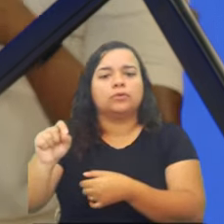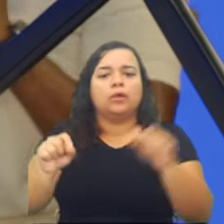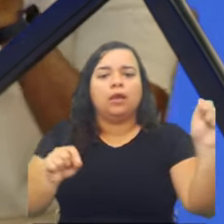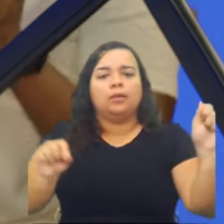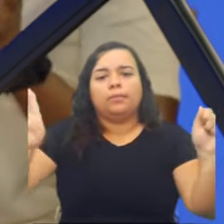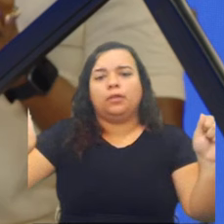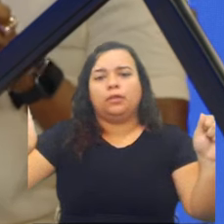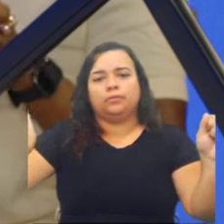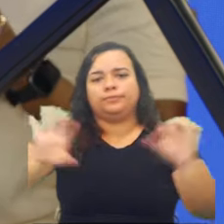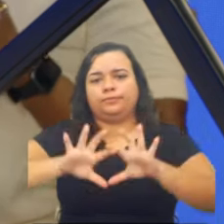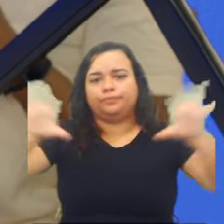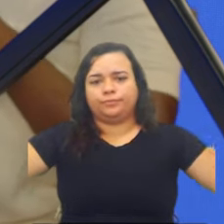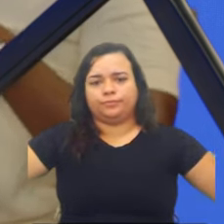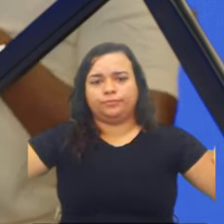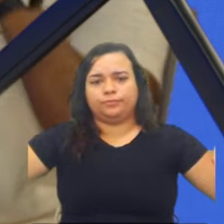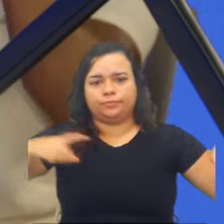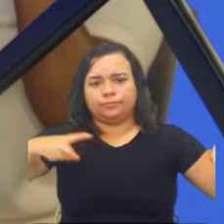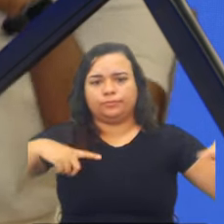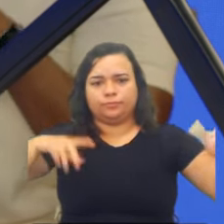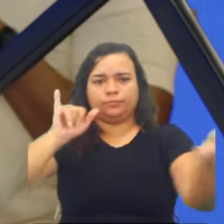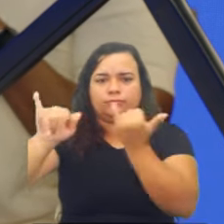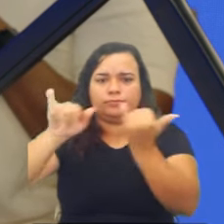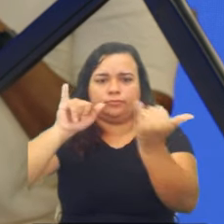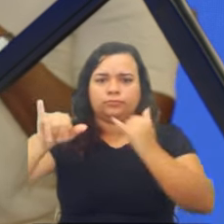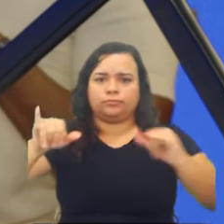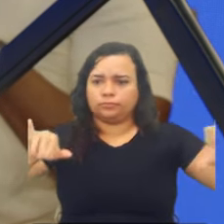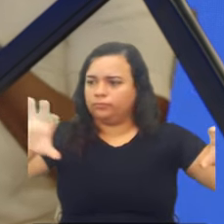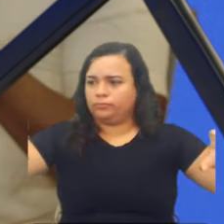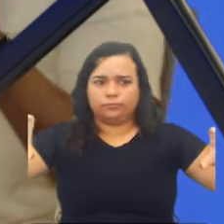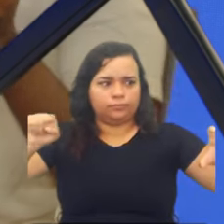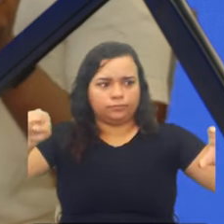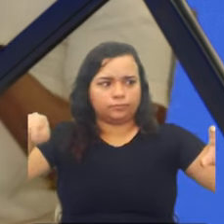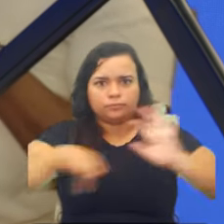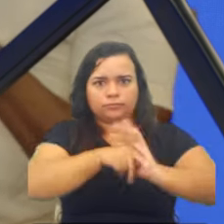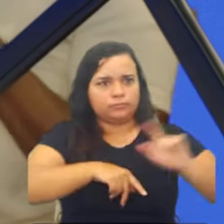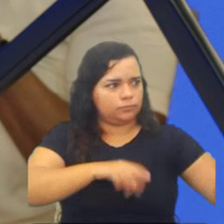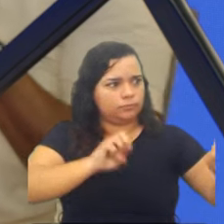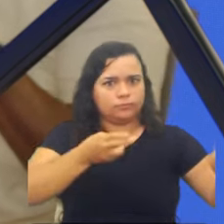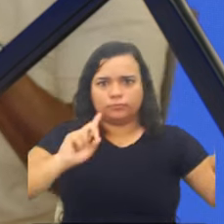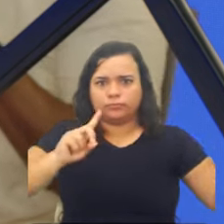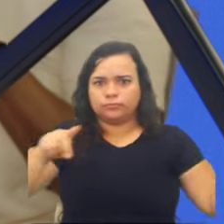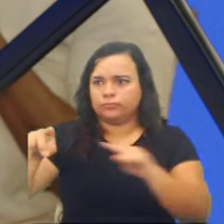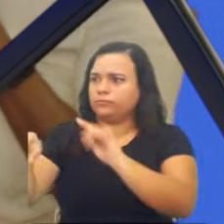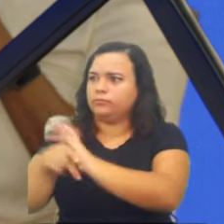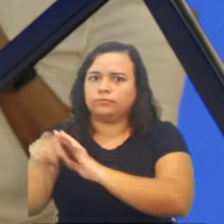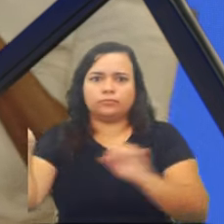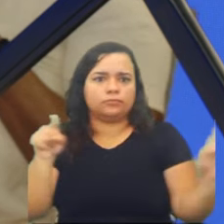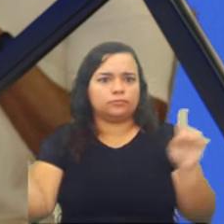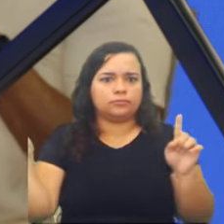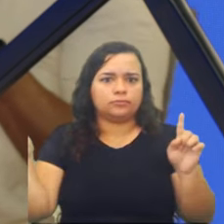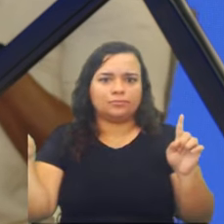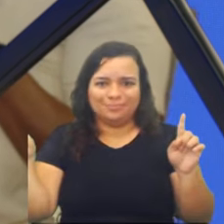são conjunto A conjunto B eu tenho lá interseccionalidade e como pertence ou não pertence números primos